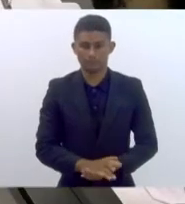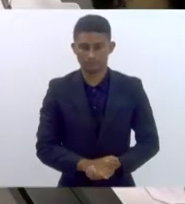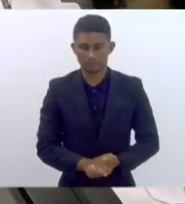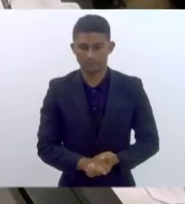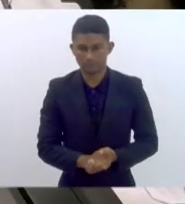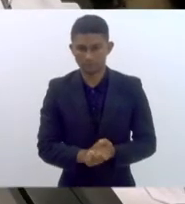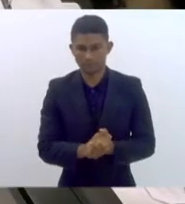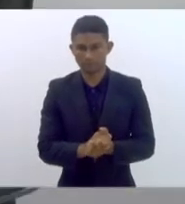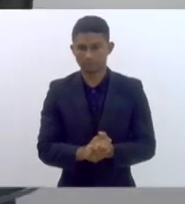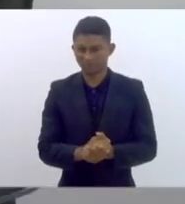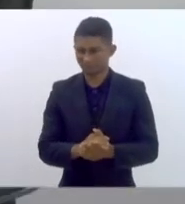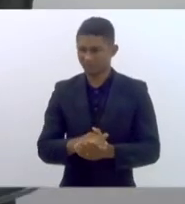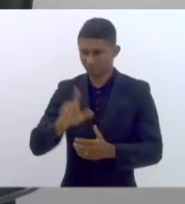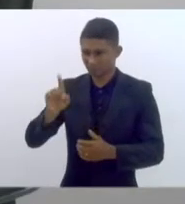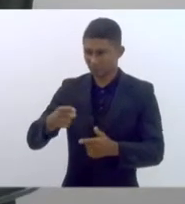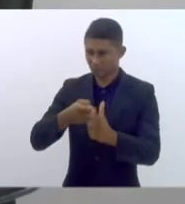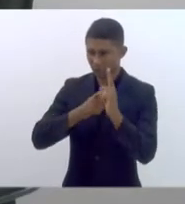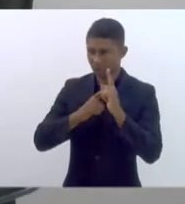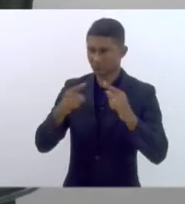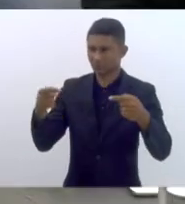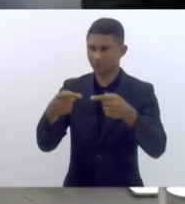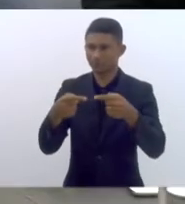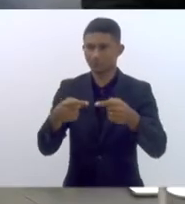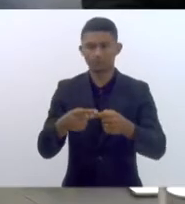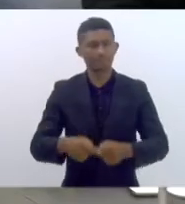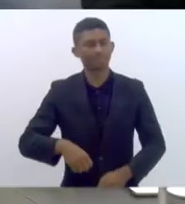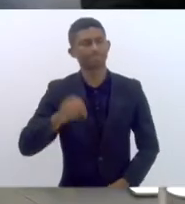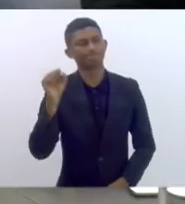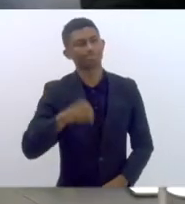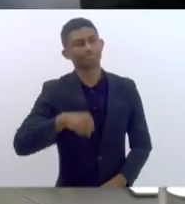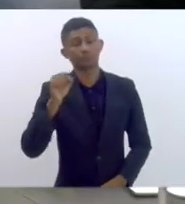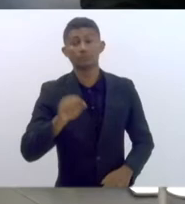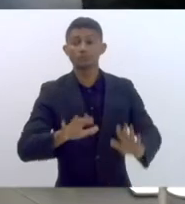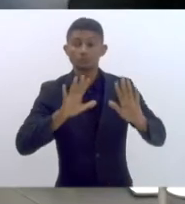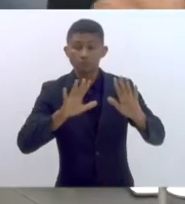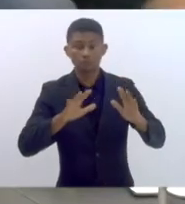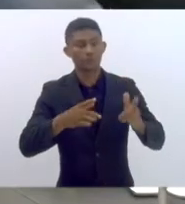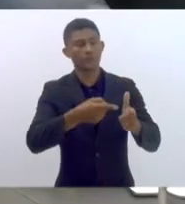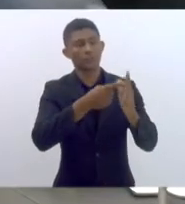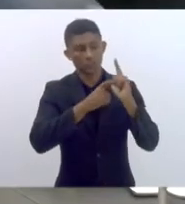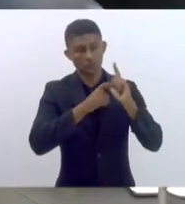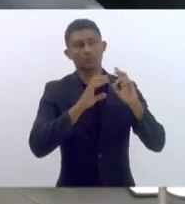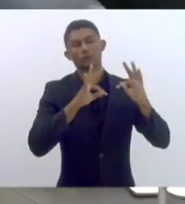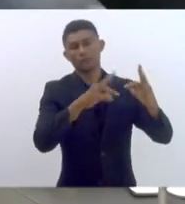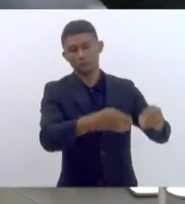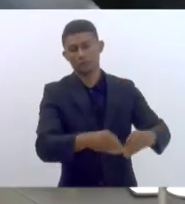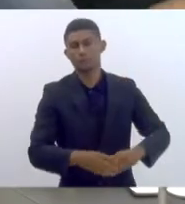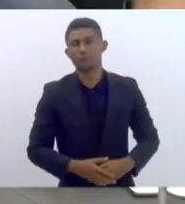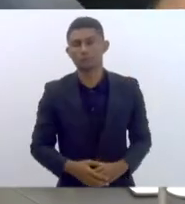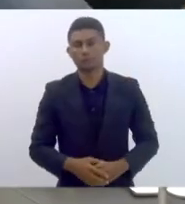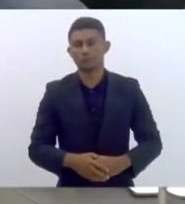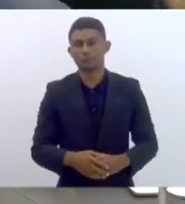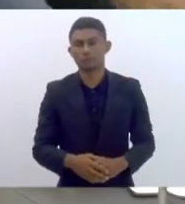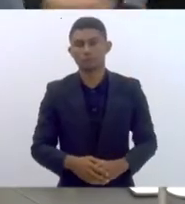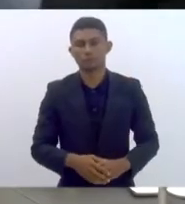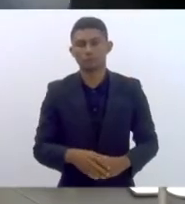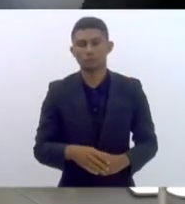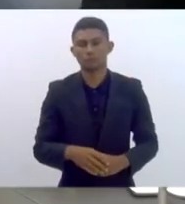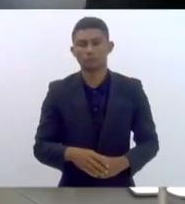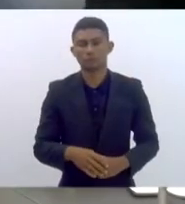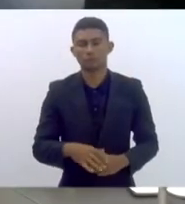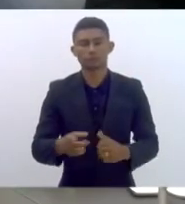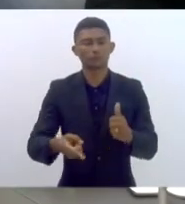Mas tem a ver com a dívida de novo? Sim, não, a dívida, mas aí já é a dívida como um todo. Tá. Tá, então, o primeiro é